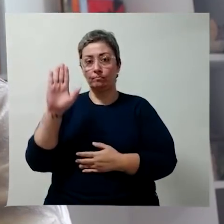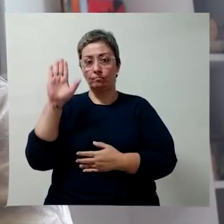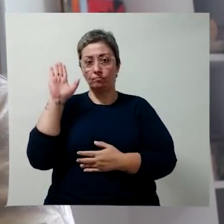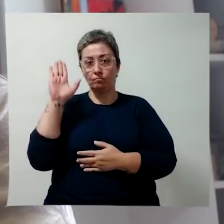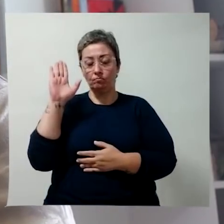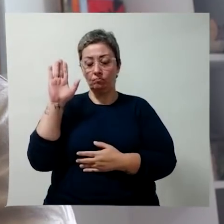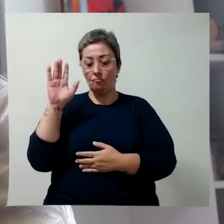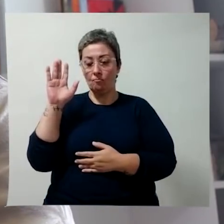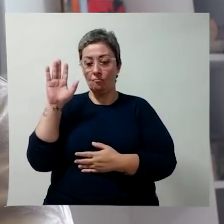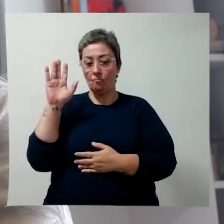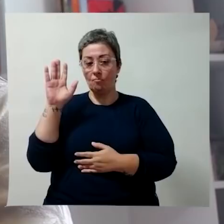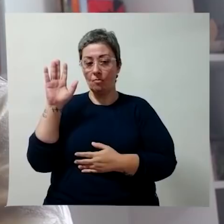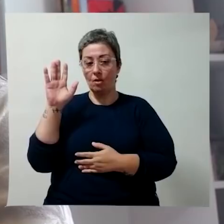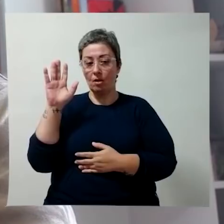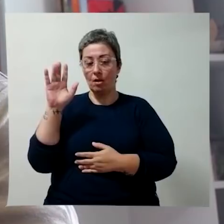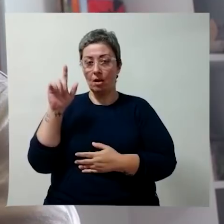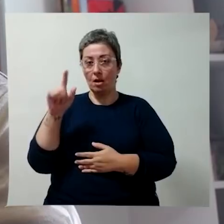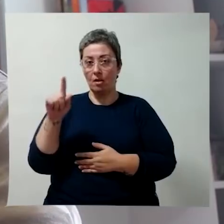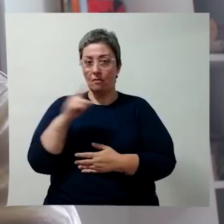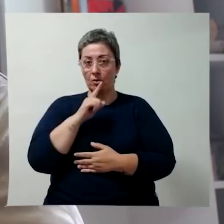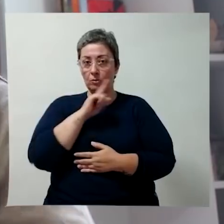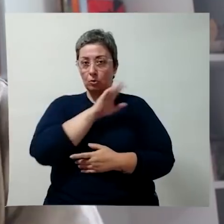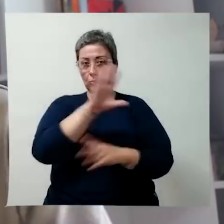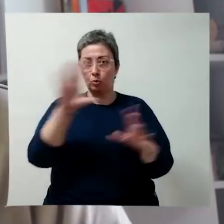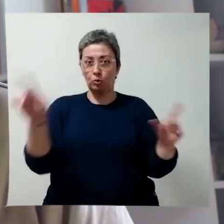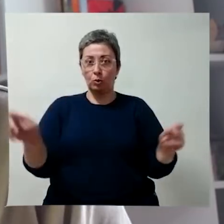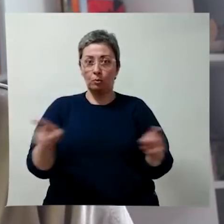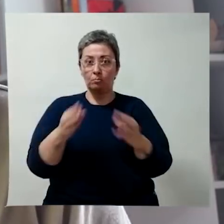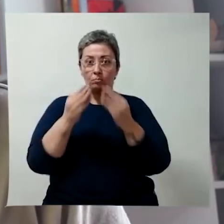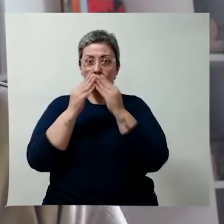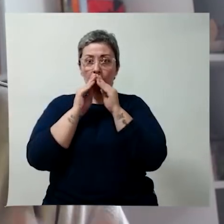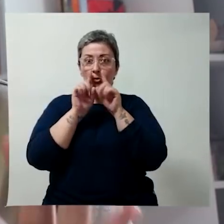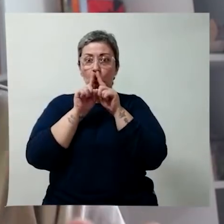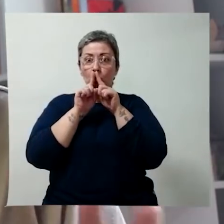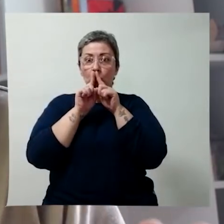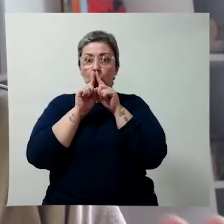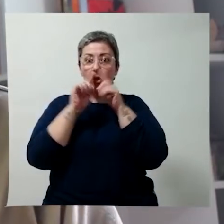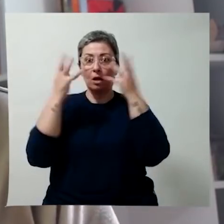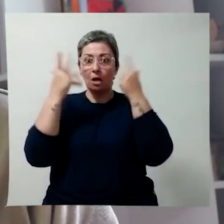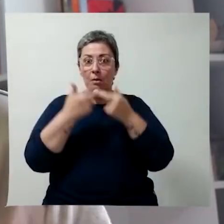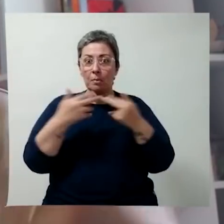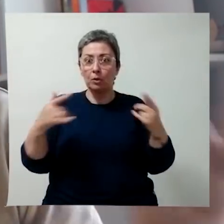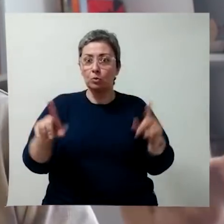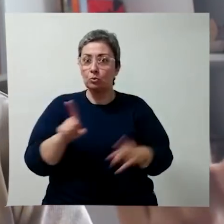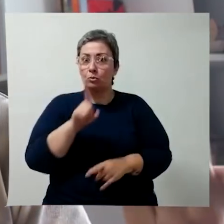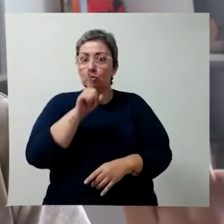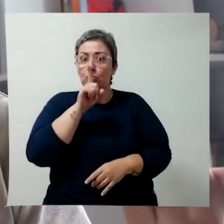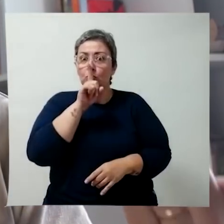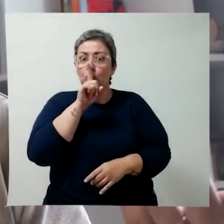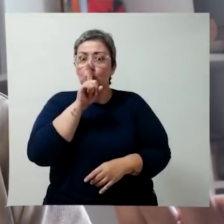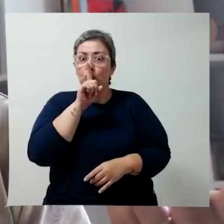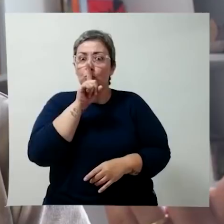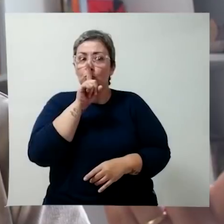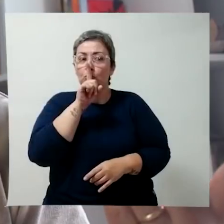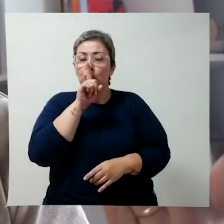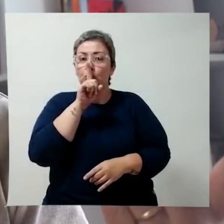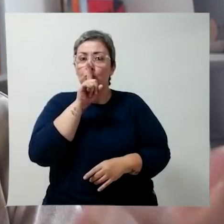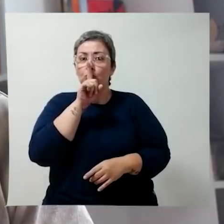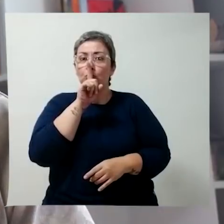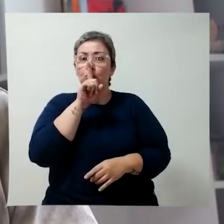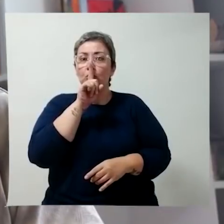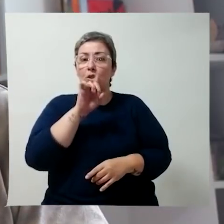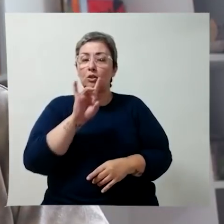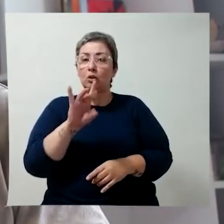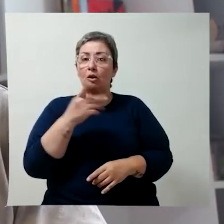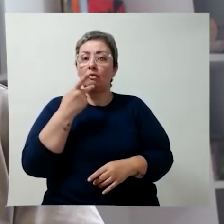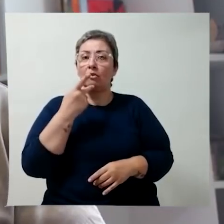mão. Dizem que fez um silêncio, mas um silêncio tão grande que até os animais do lado de fora fizeram silêncio.